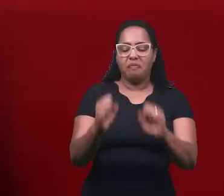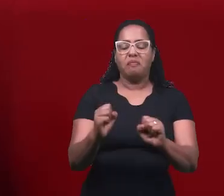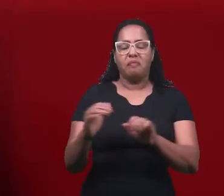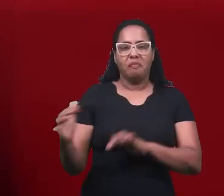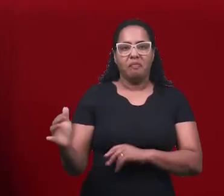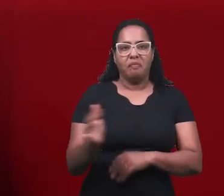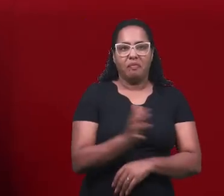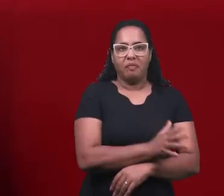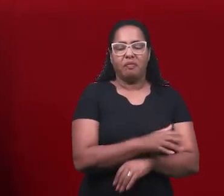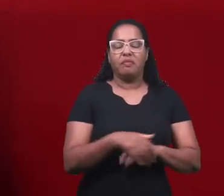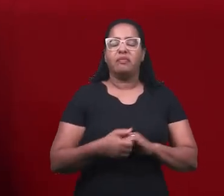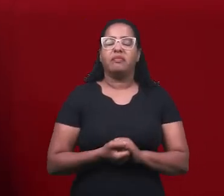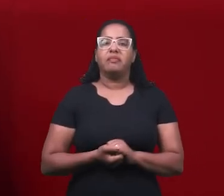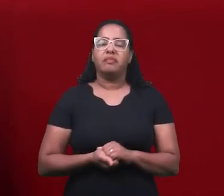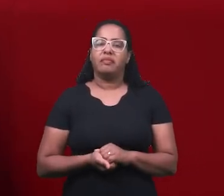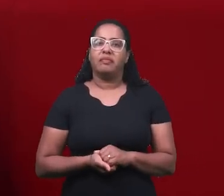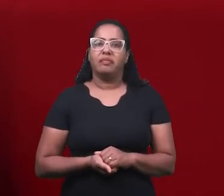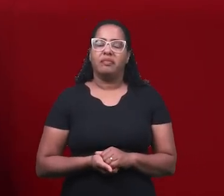Jesus.